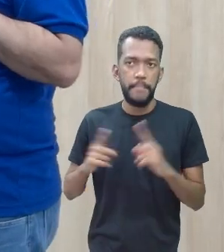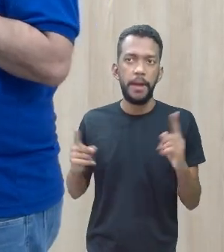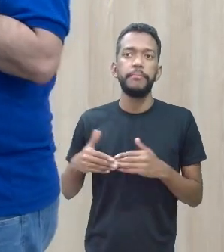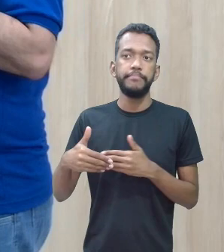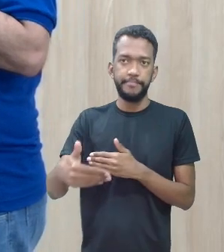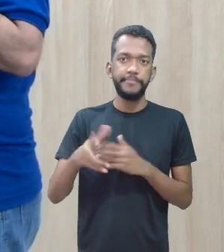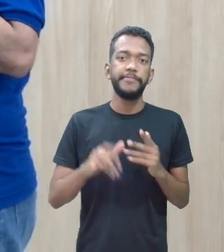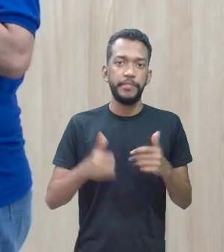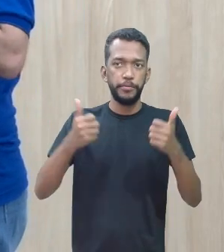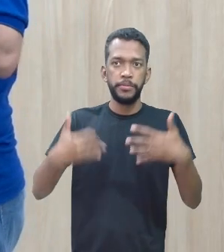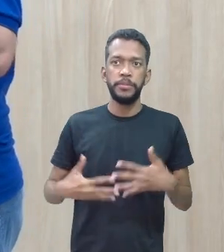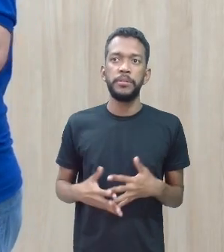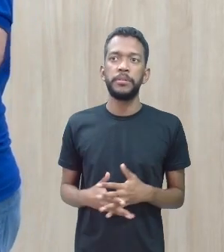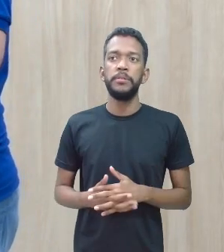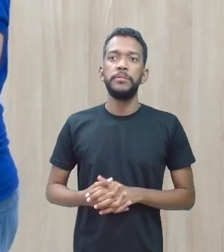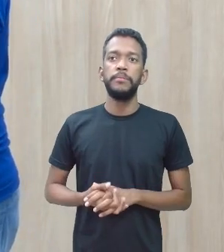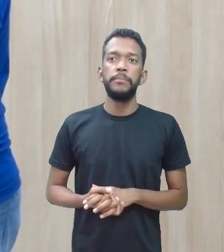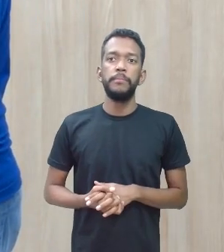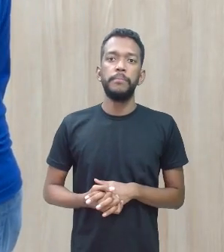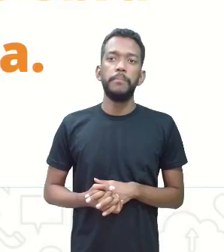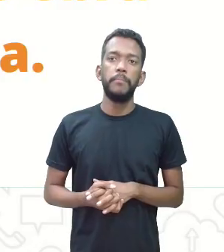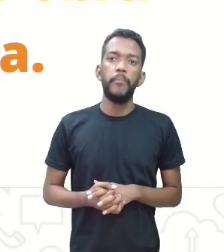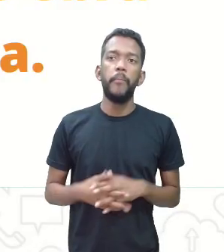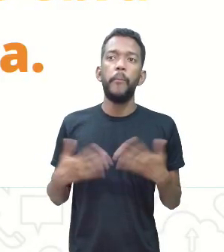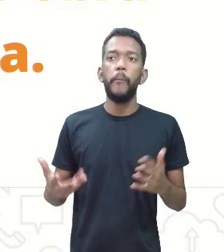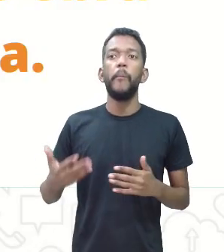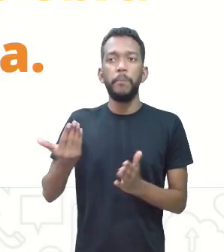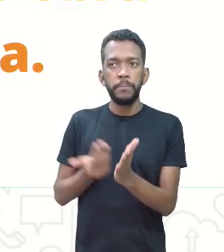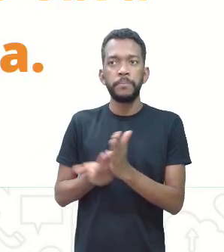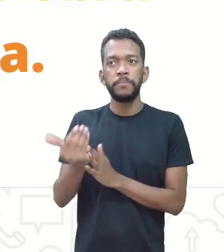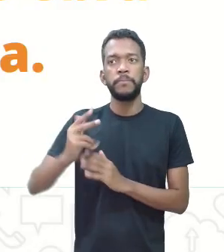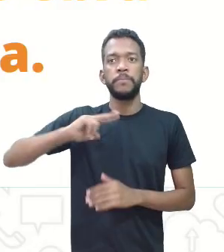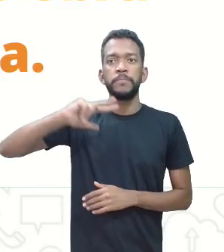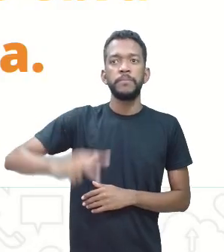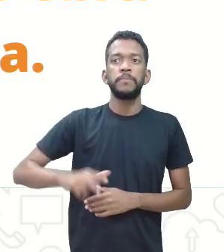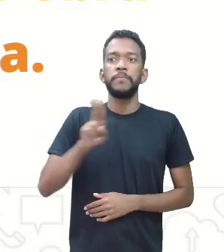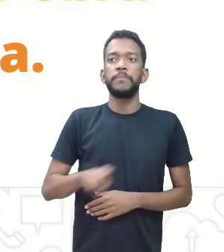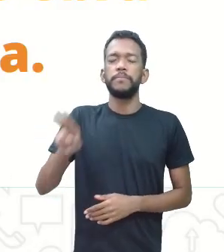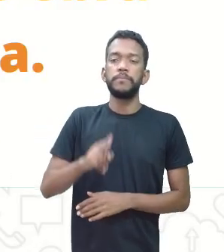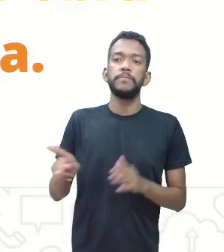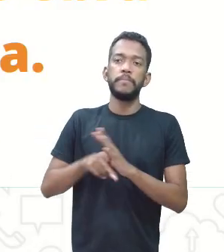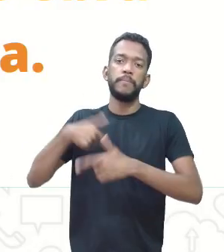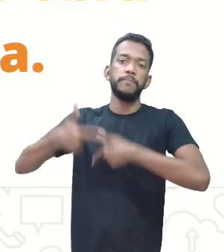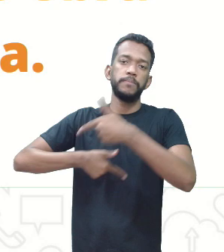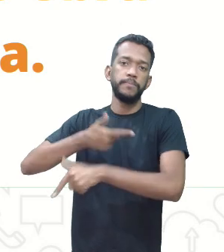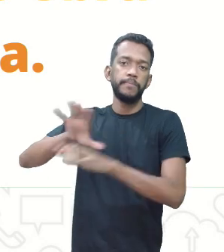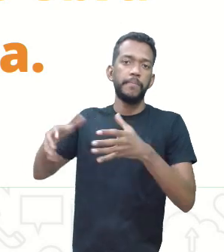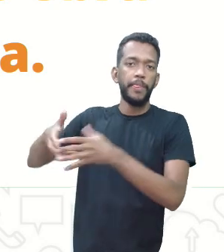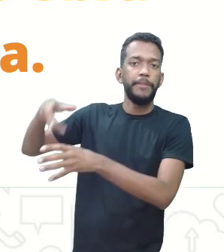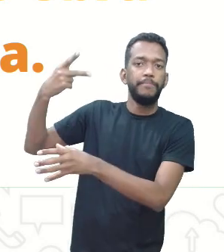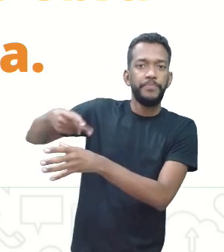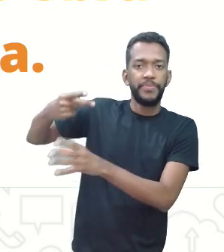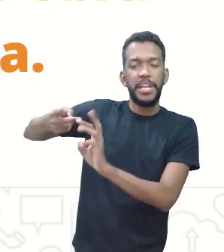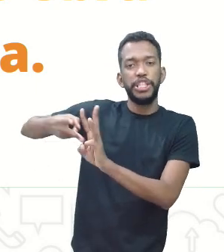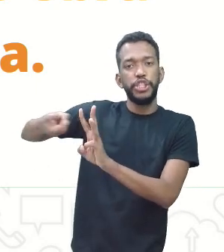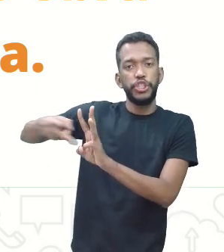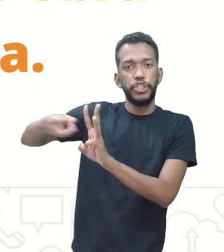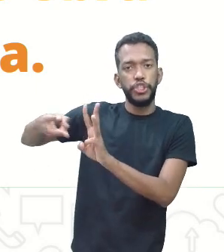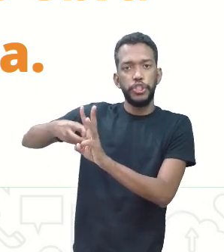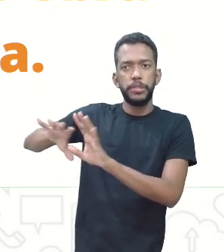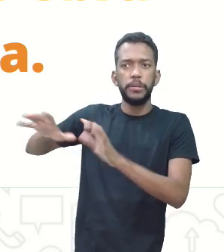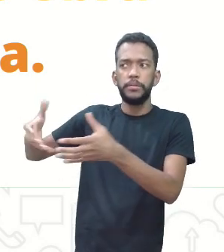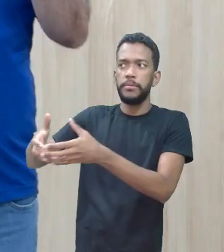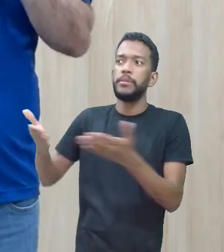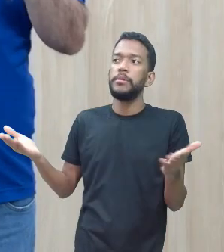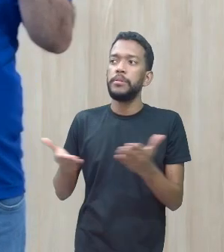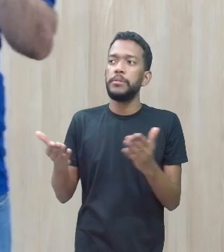frente. Então, inicialmente, né, os portugueses se utilizavam da mão de obra escravizada indígena.